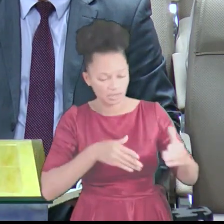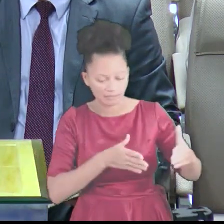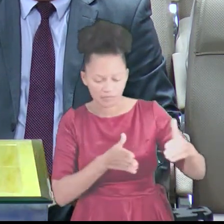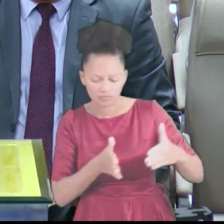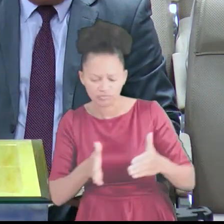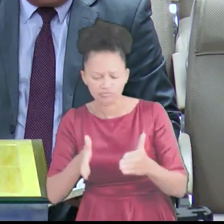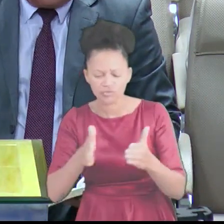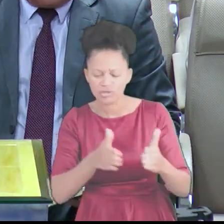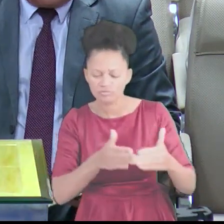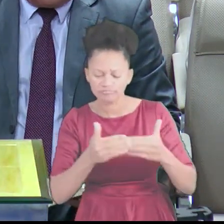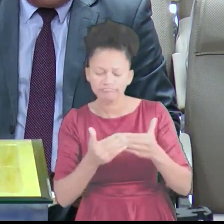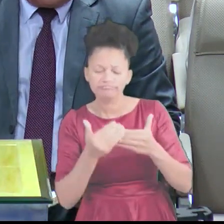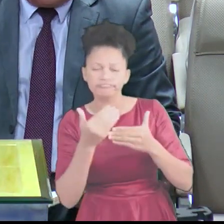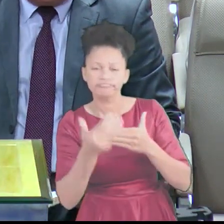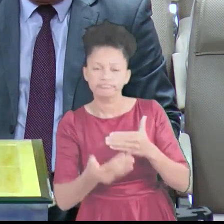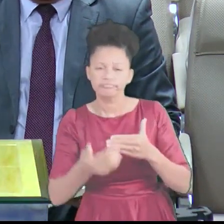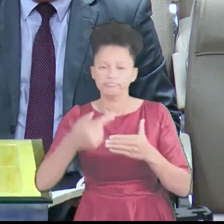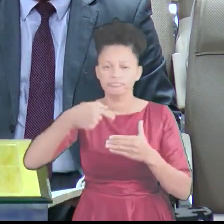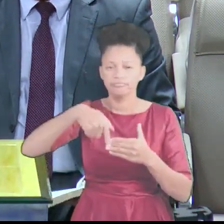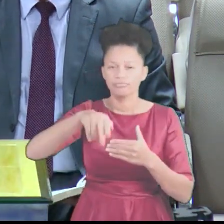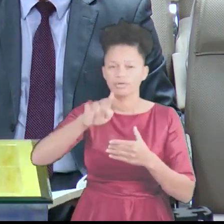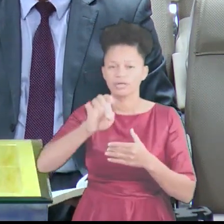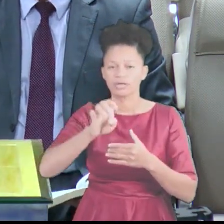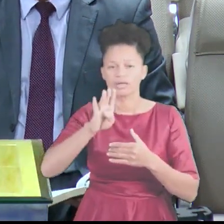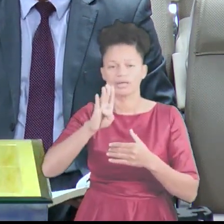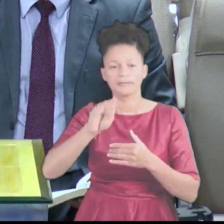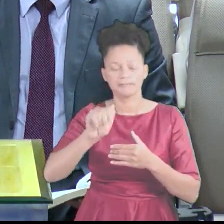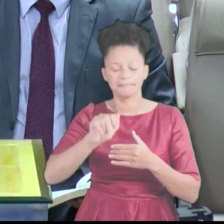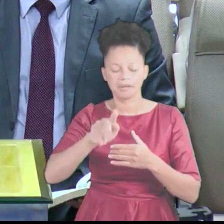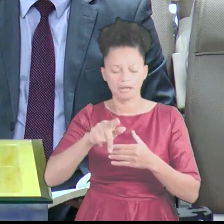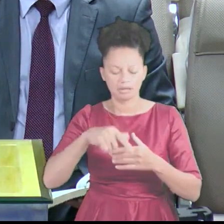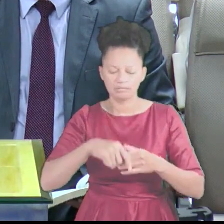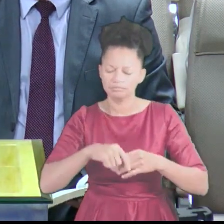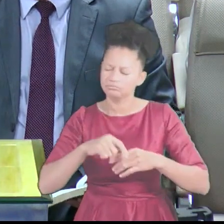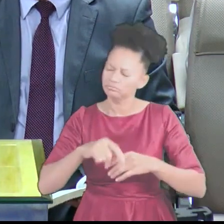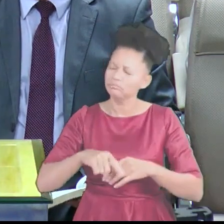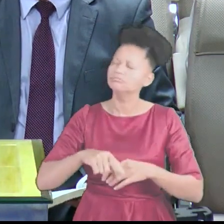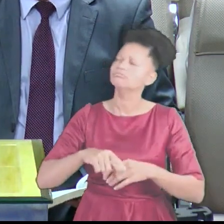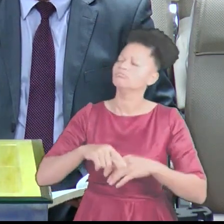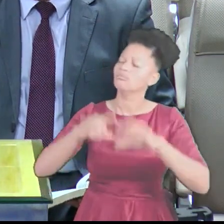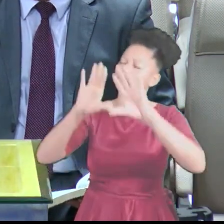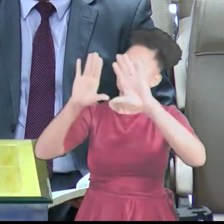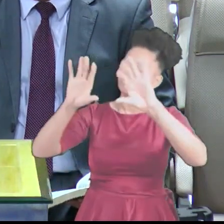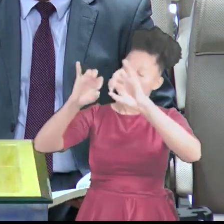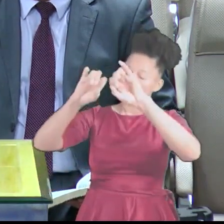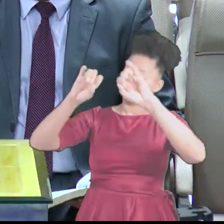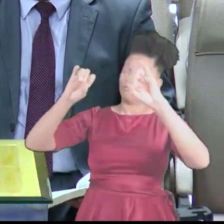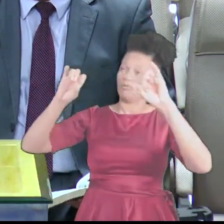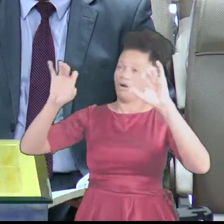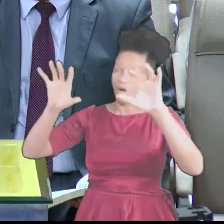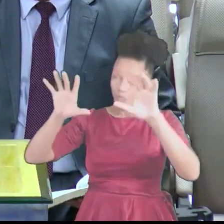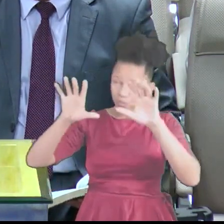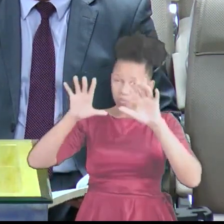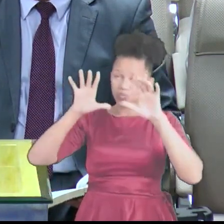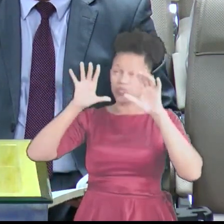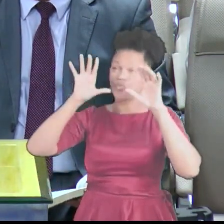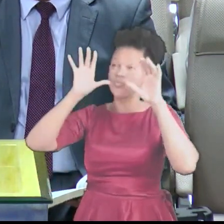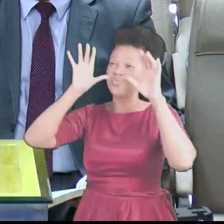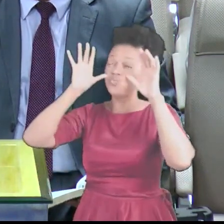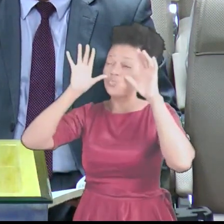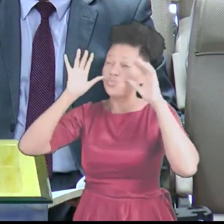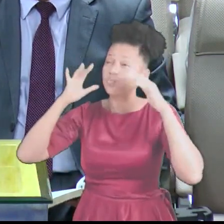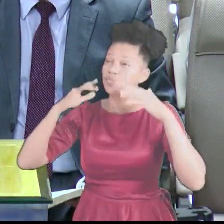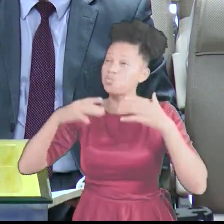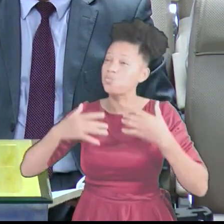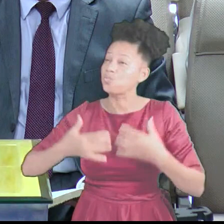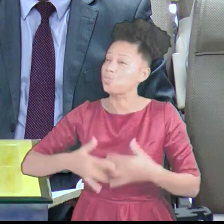Quebar, ele viu o céu se abrir, e quando o céu se abre, ele tem